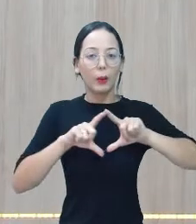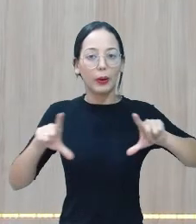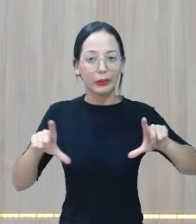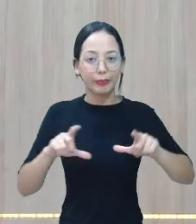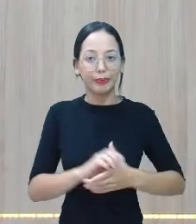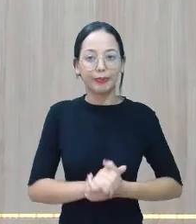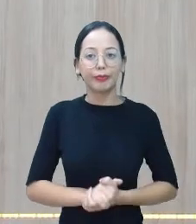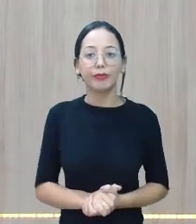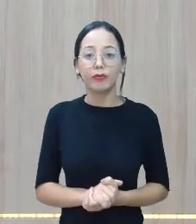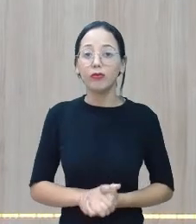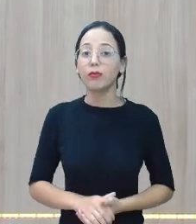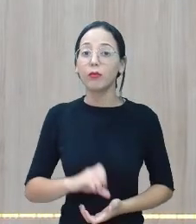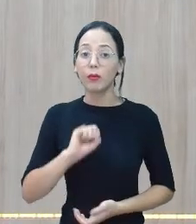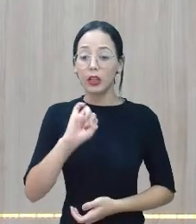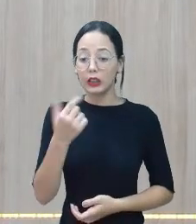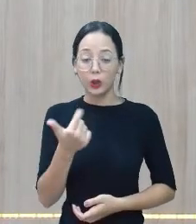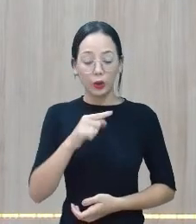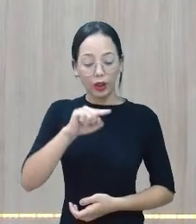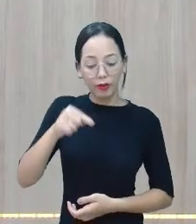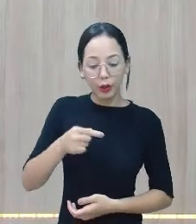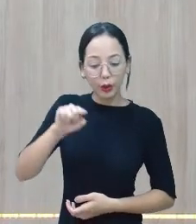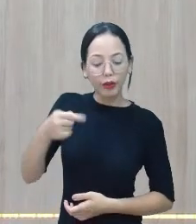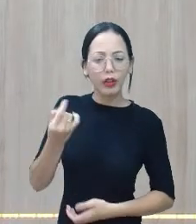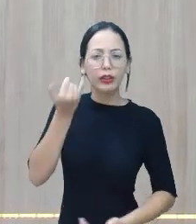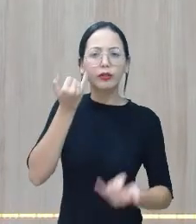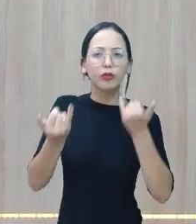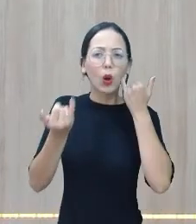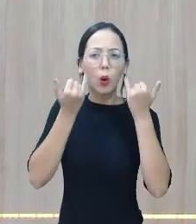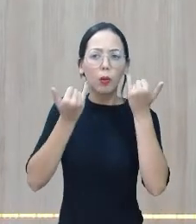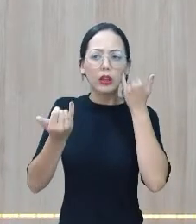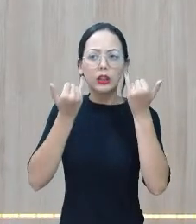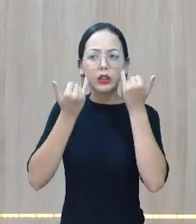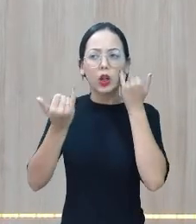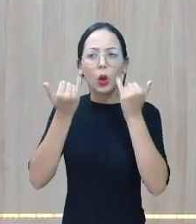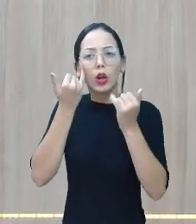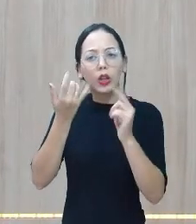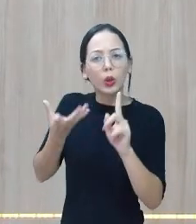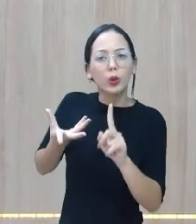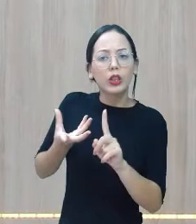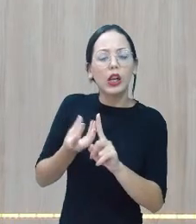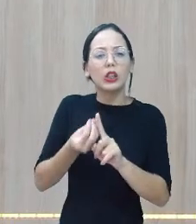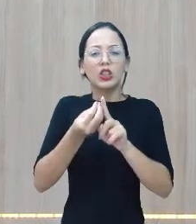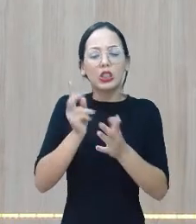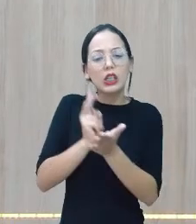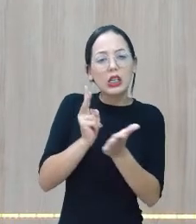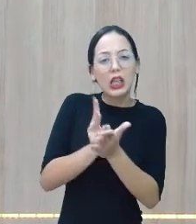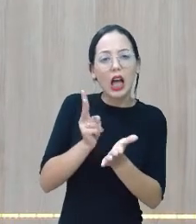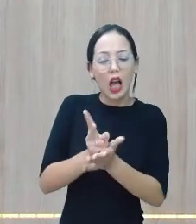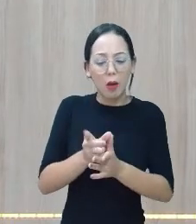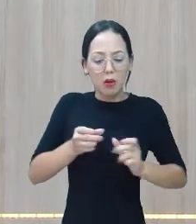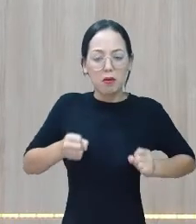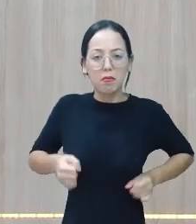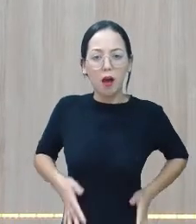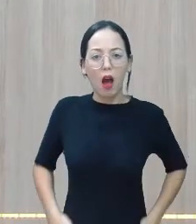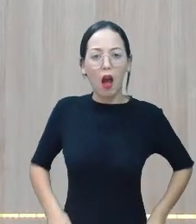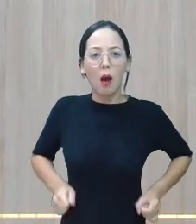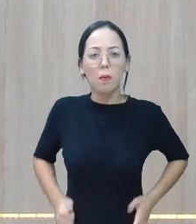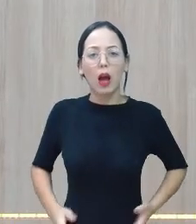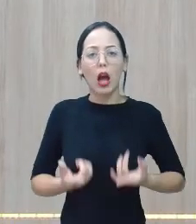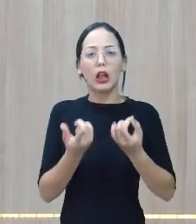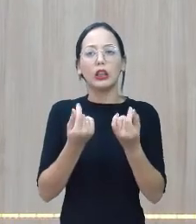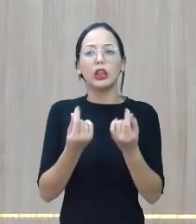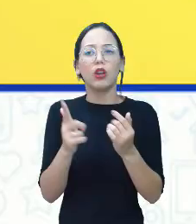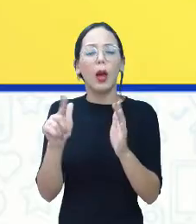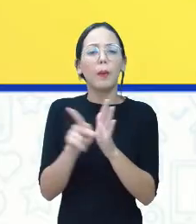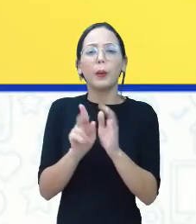as vírgulas, a informação de que os artistas costumam gastar exageradamente é